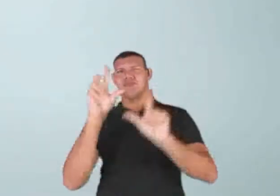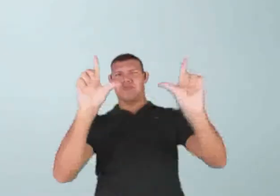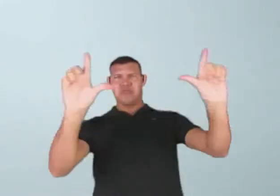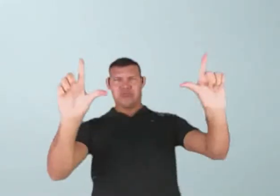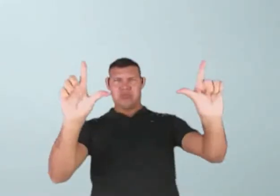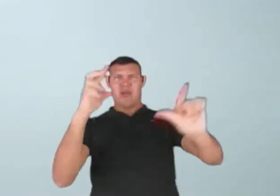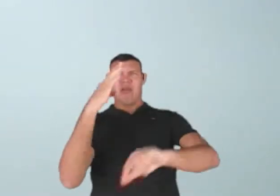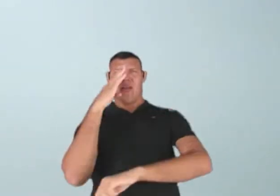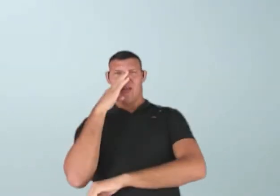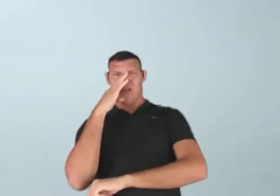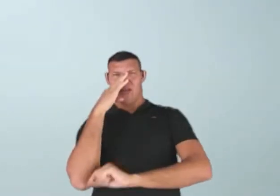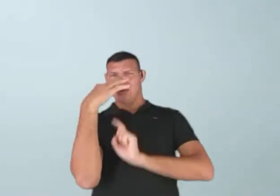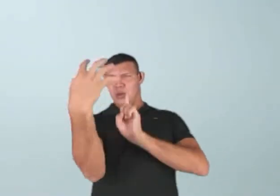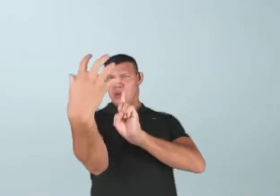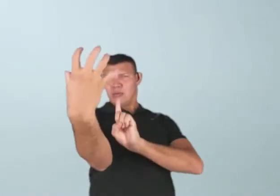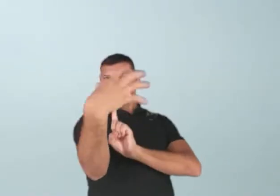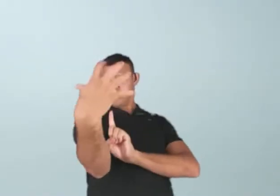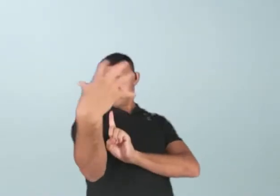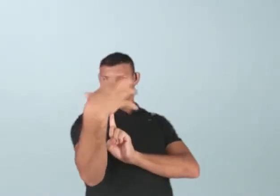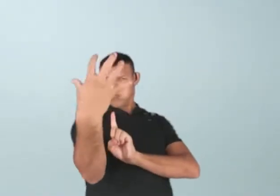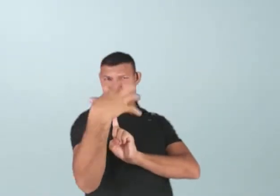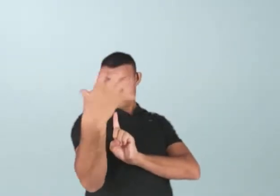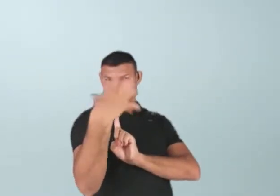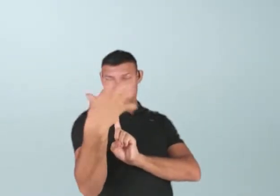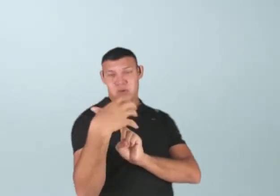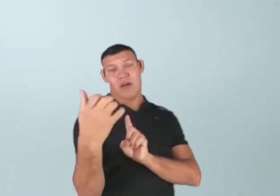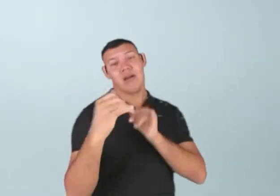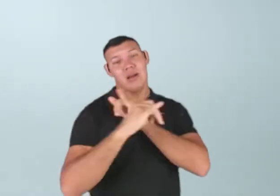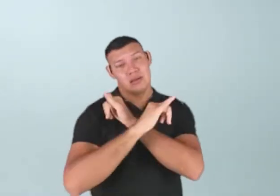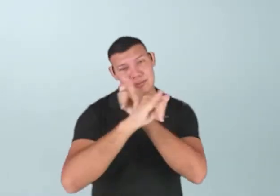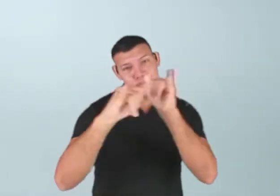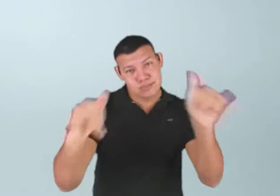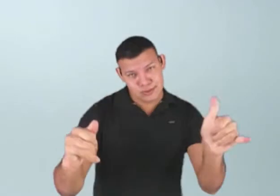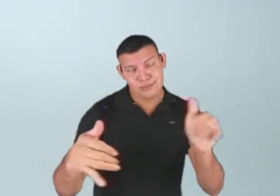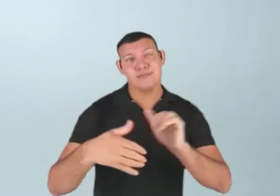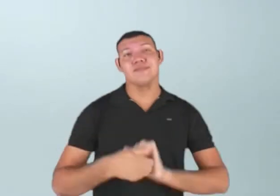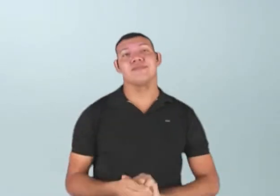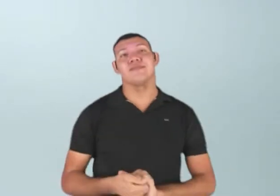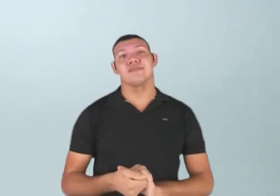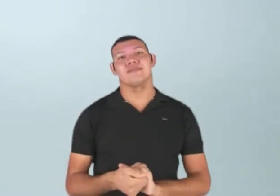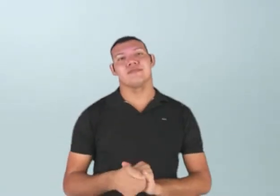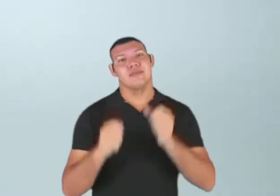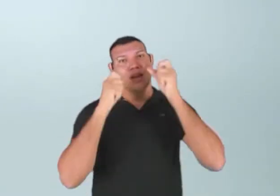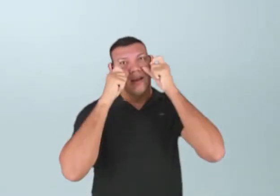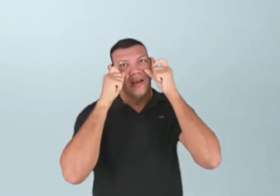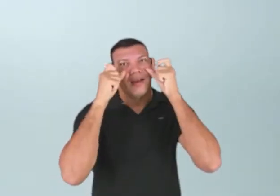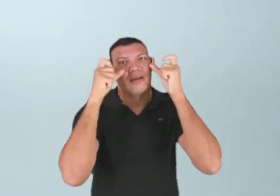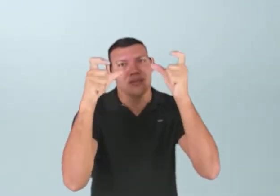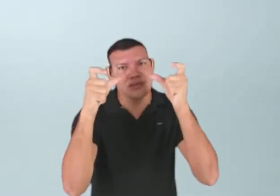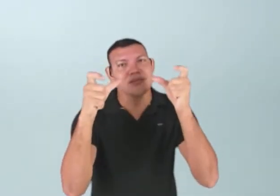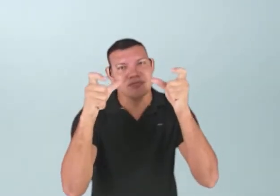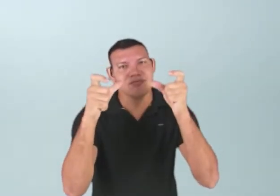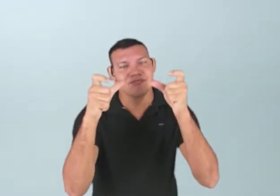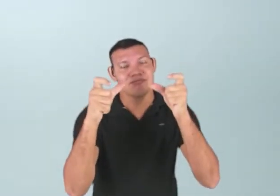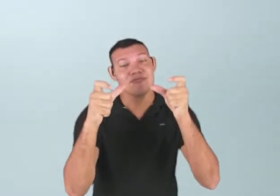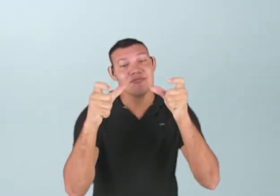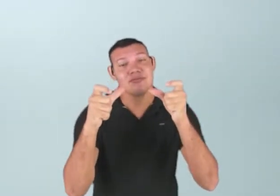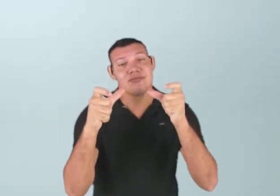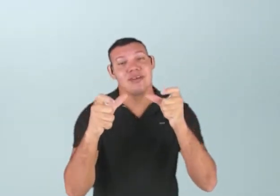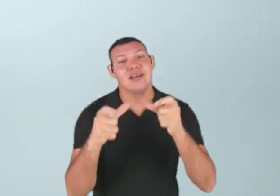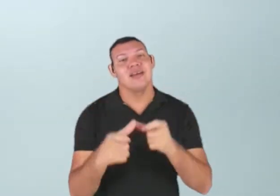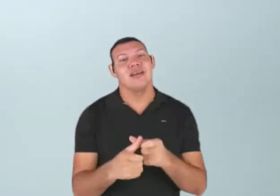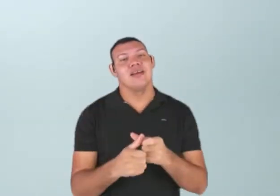sermos influenciados pela propaganda em si. Então, preste atenção nos anúncios dos ônibus,